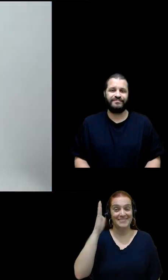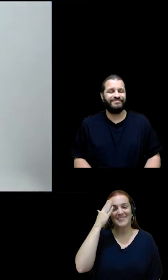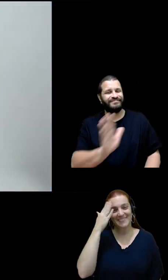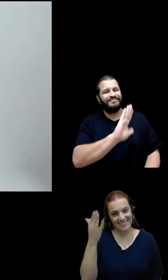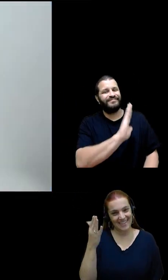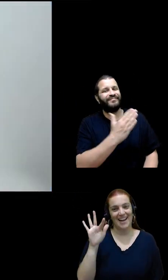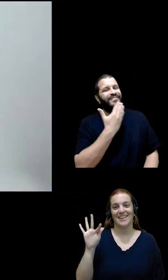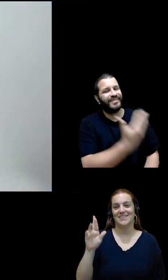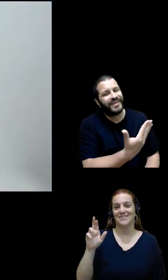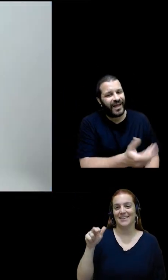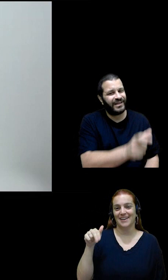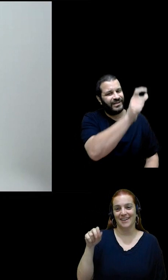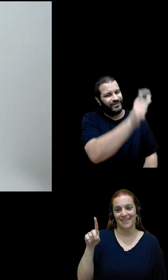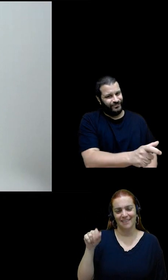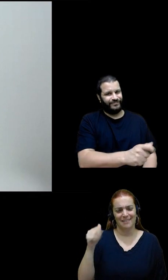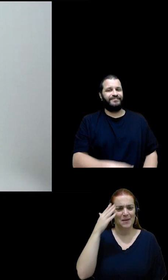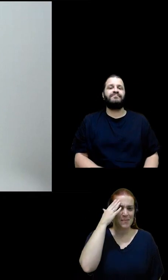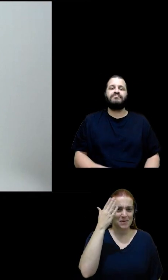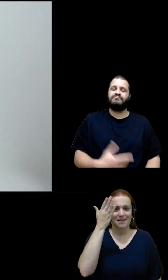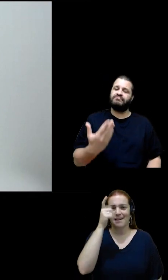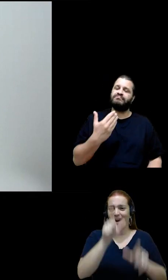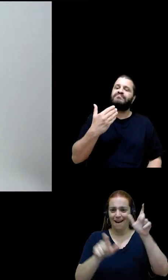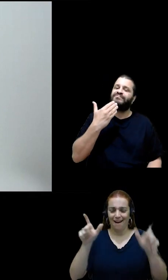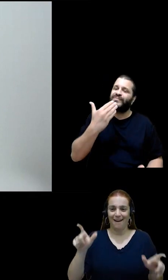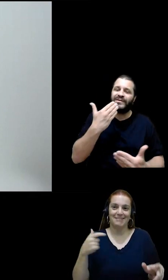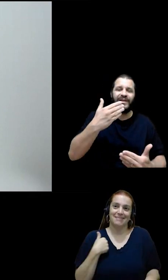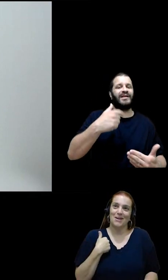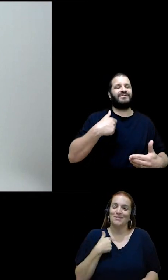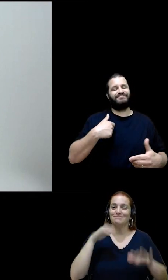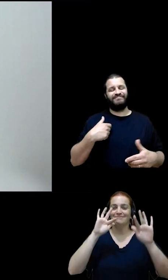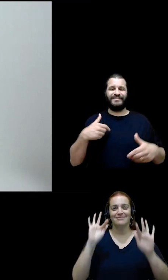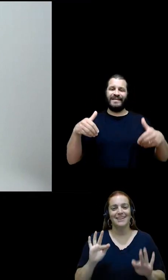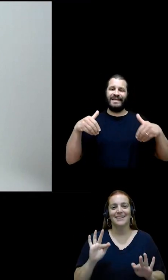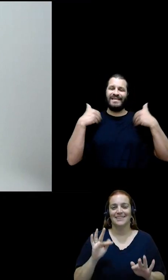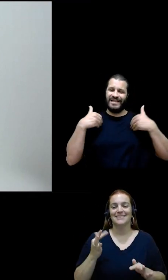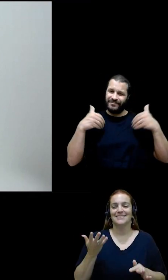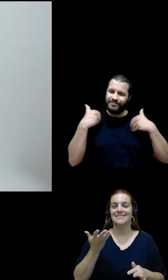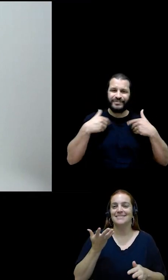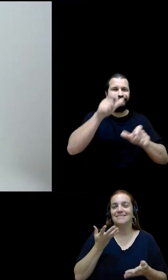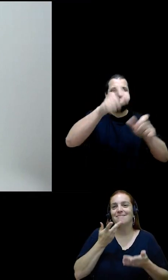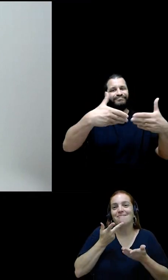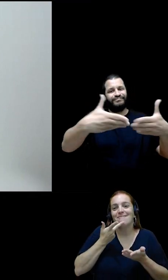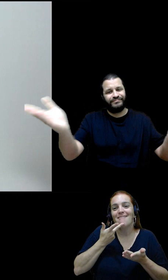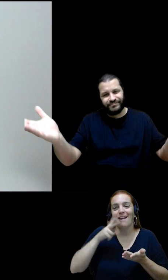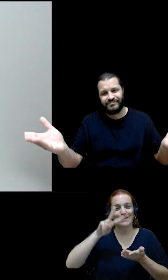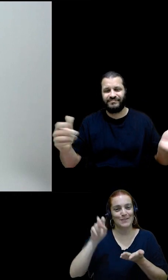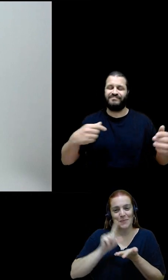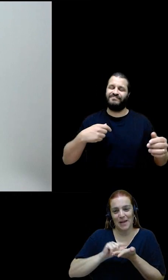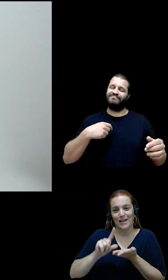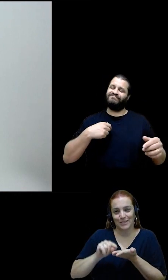Obrigado, Fernanda. Obrigado, pessoal. Estou muito feliz de poder compartilhar com vocês aqui um pouquinho dessa